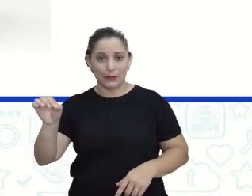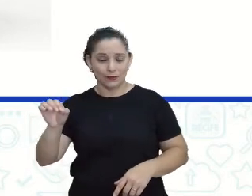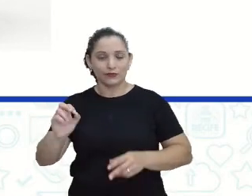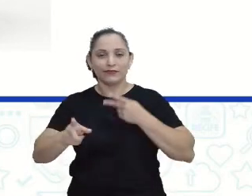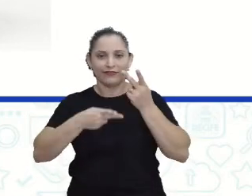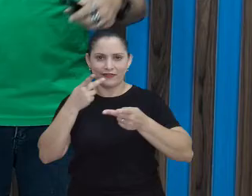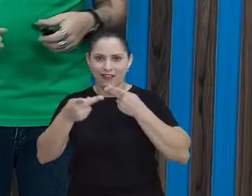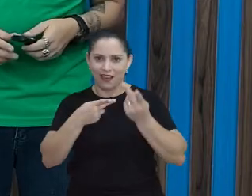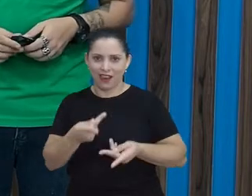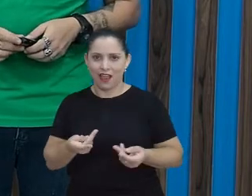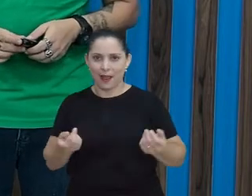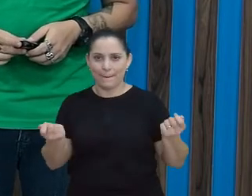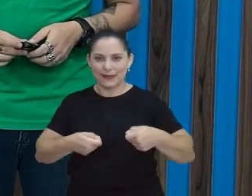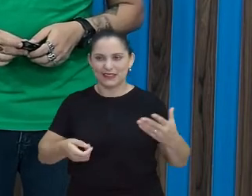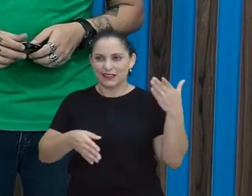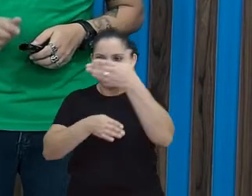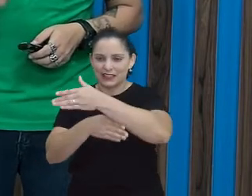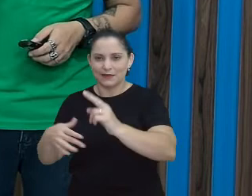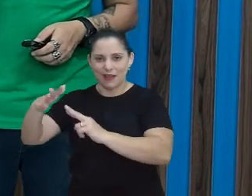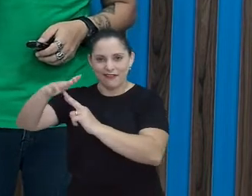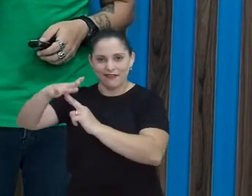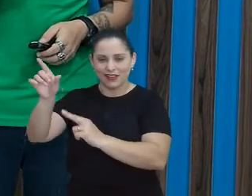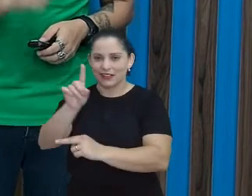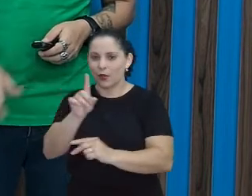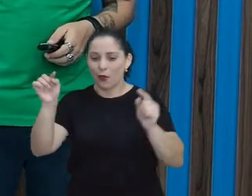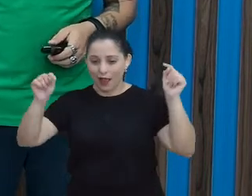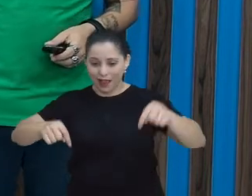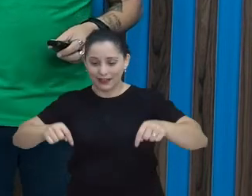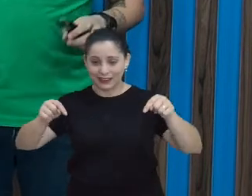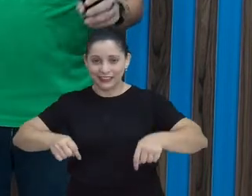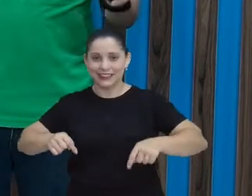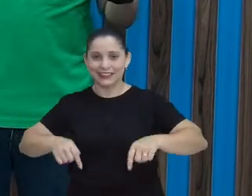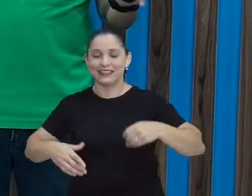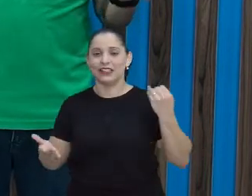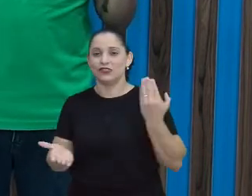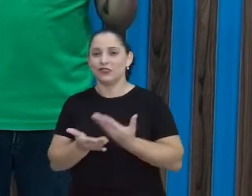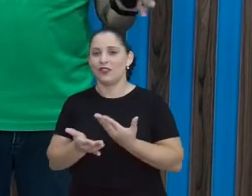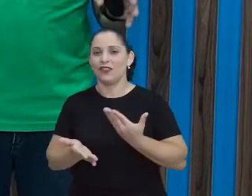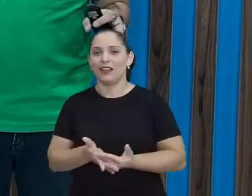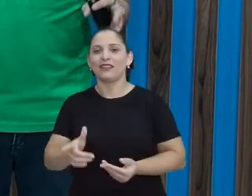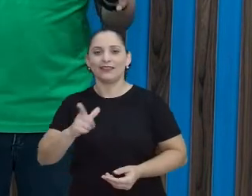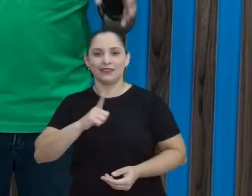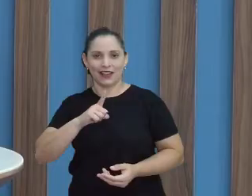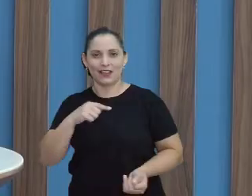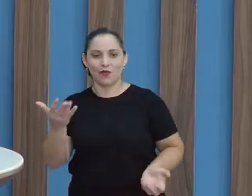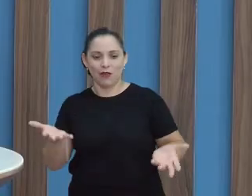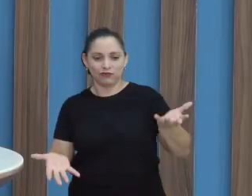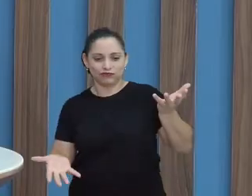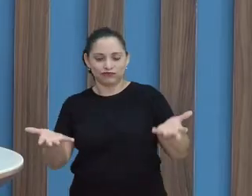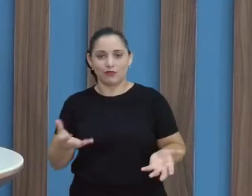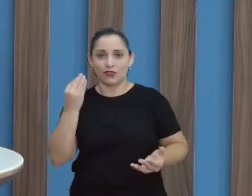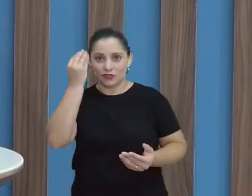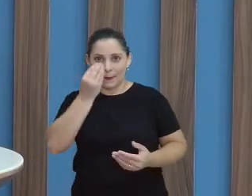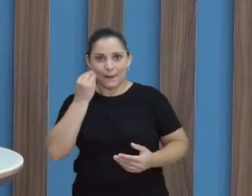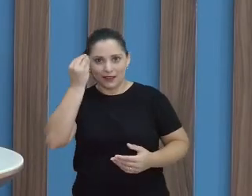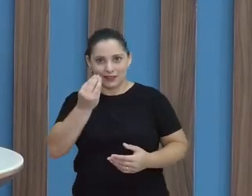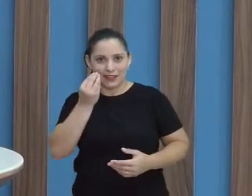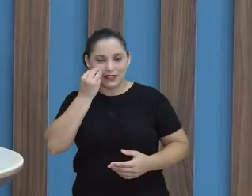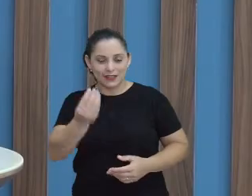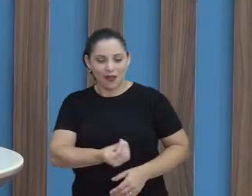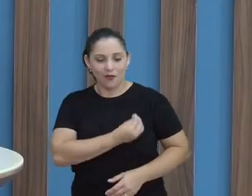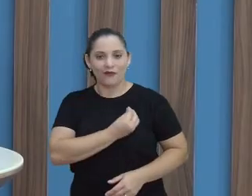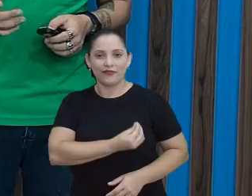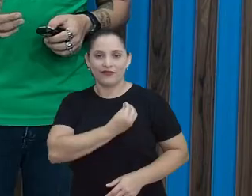vai trazer aqui na escola, a gente tem aqui na escola uma balança de dois pratos e a gente vai fazer a experiência ao vivo aqui, eu e o professor